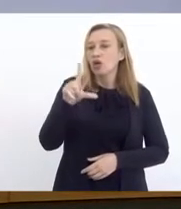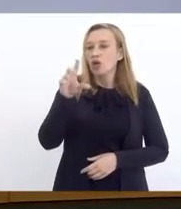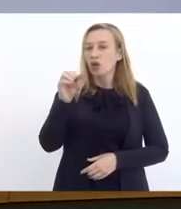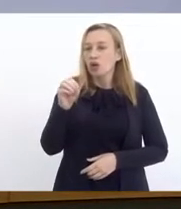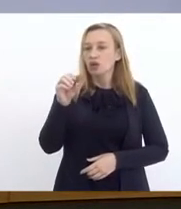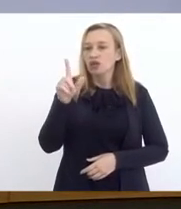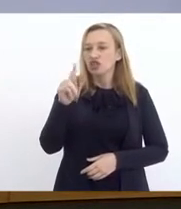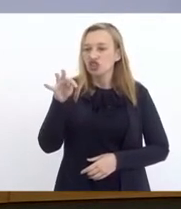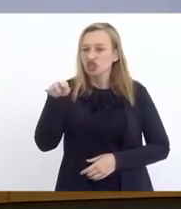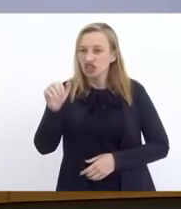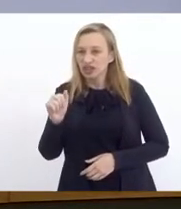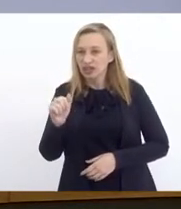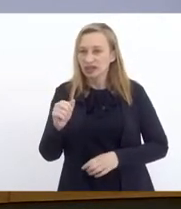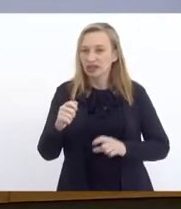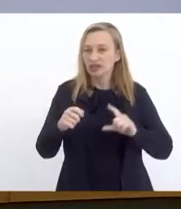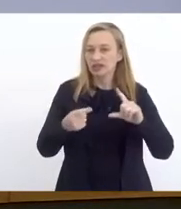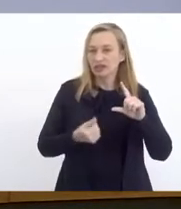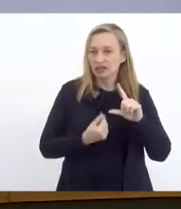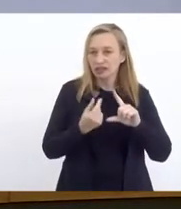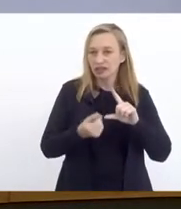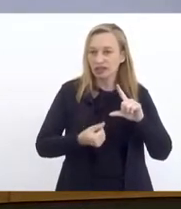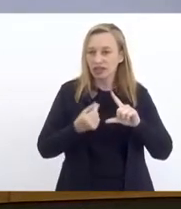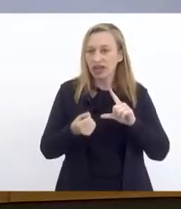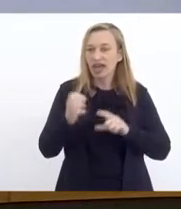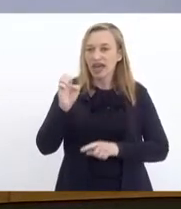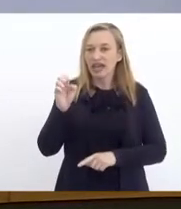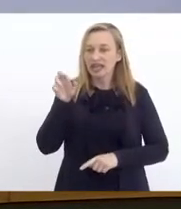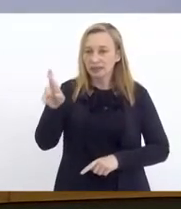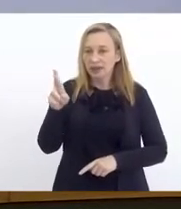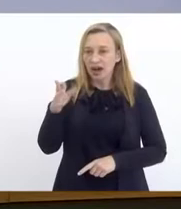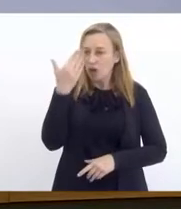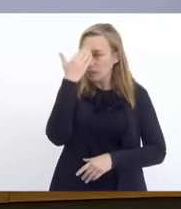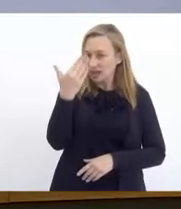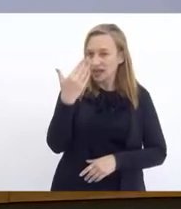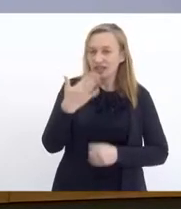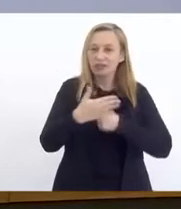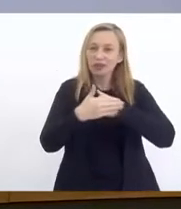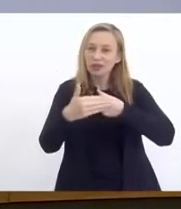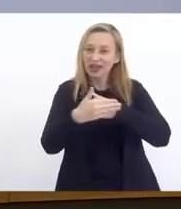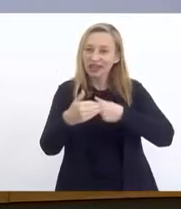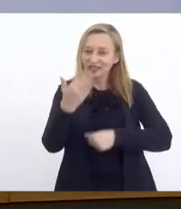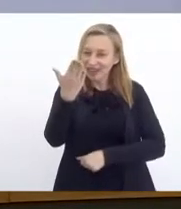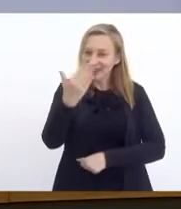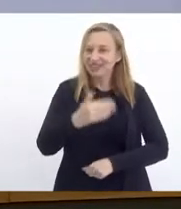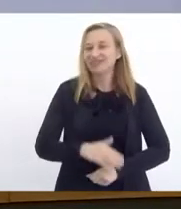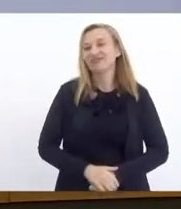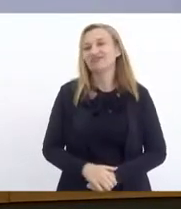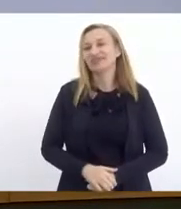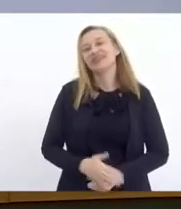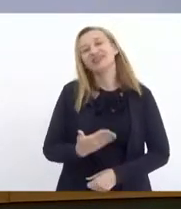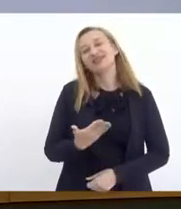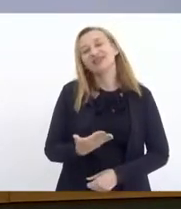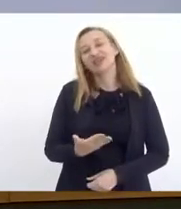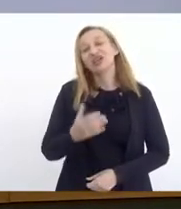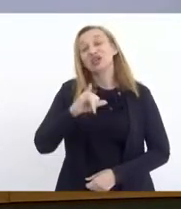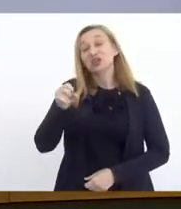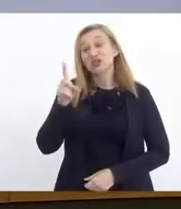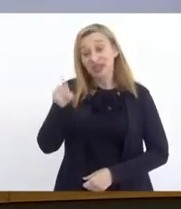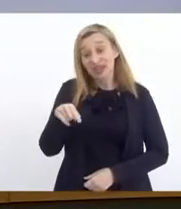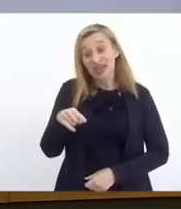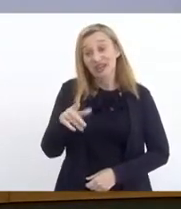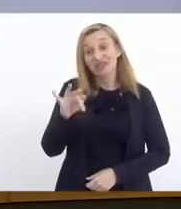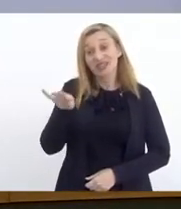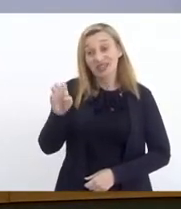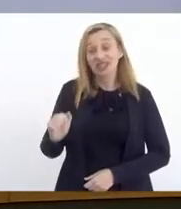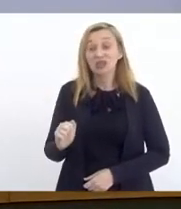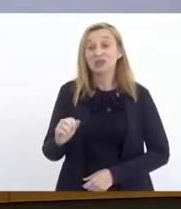Edivar Júnior, por favor, meu irmão. Mais uma vez, agradecer o carinho lá do nosso José Francisco no